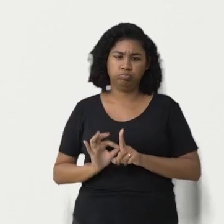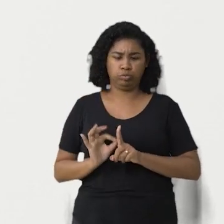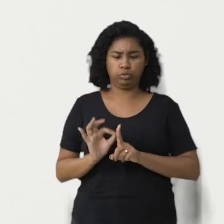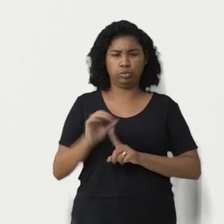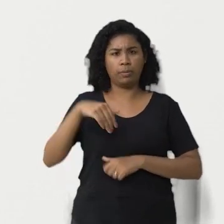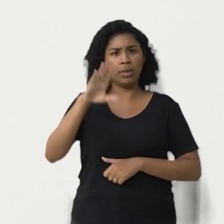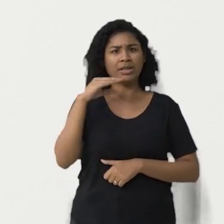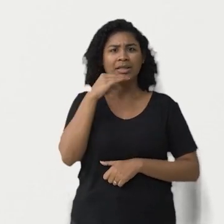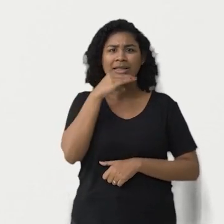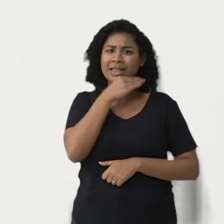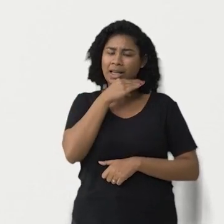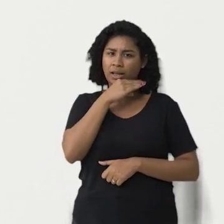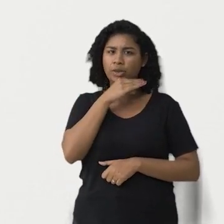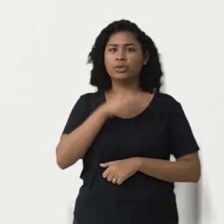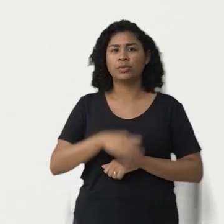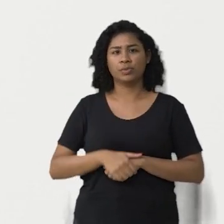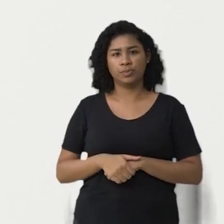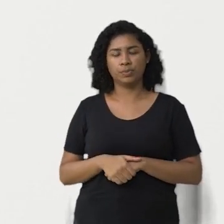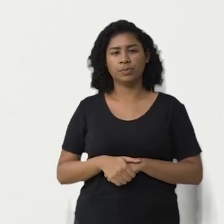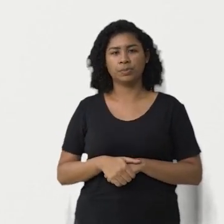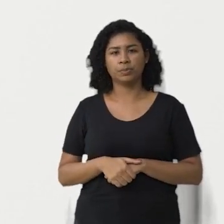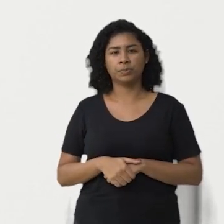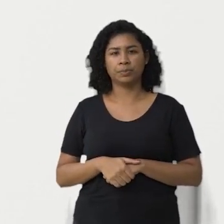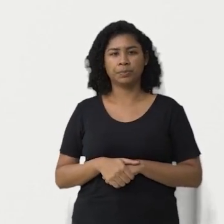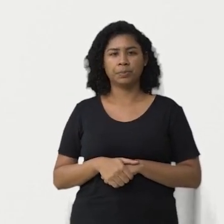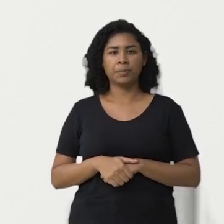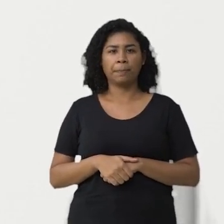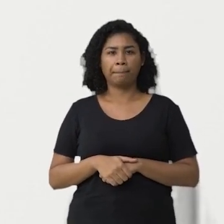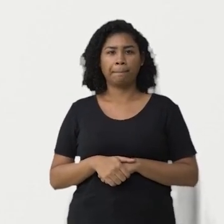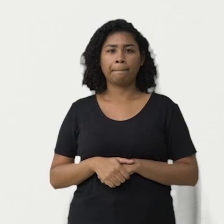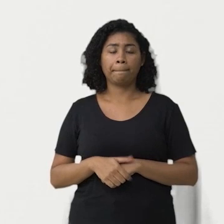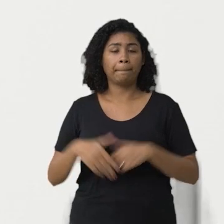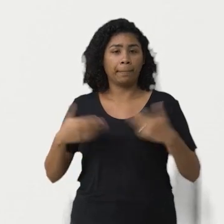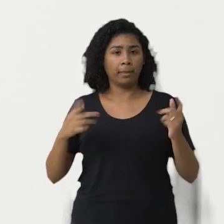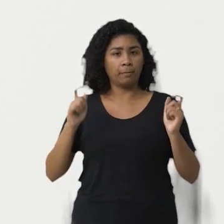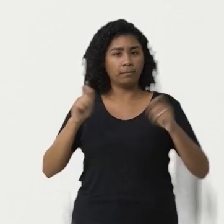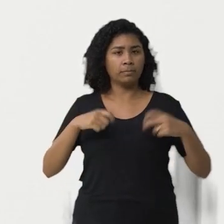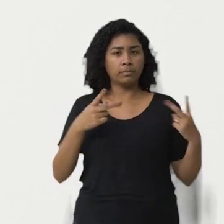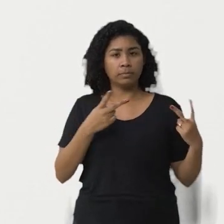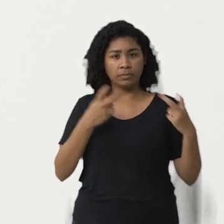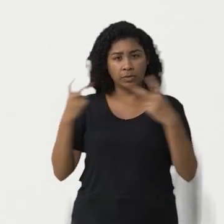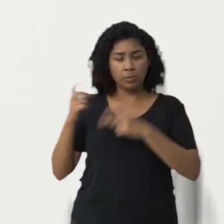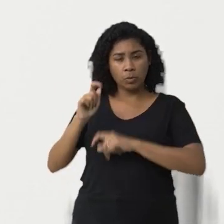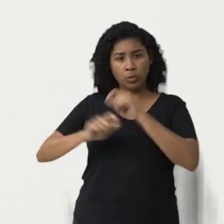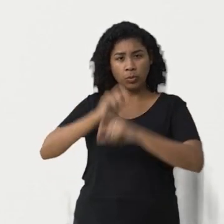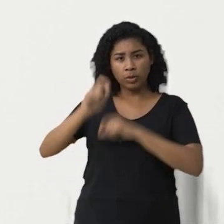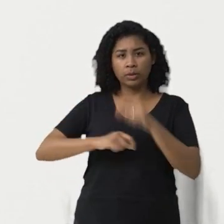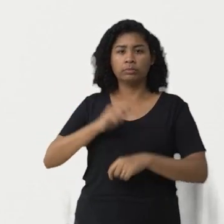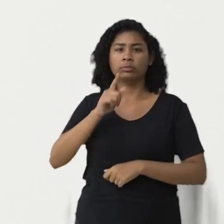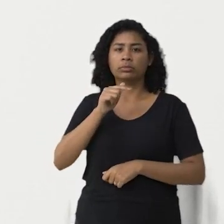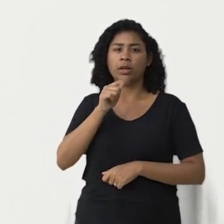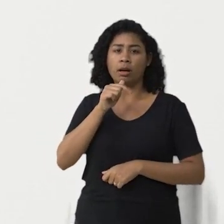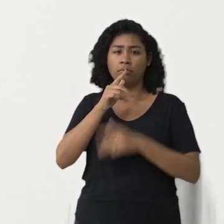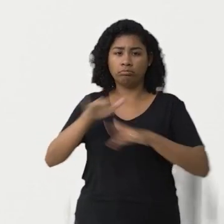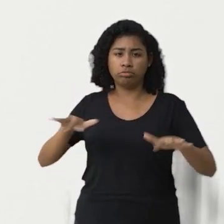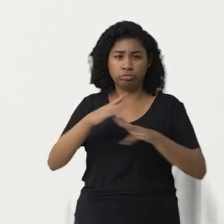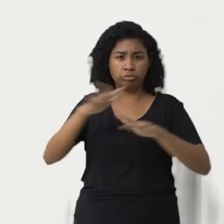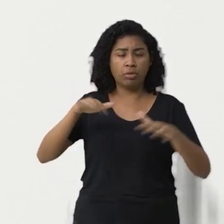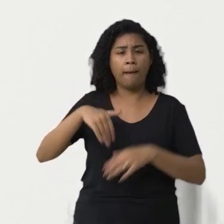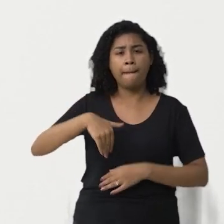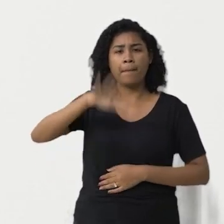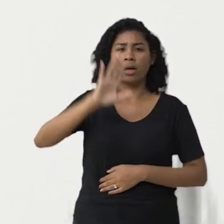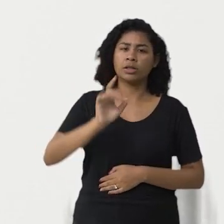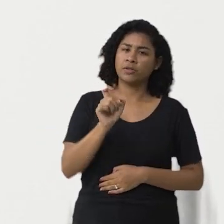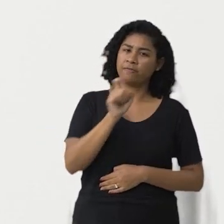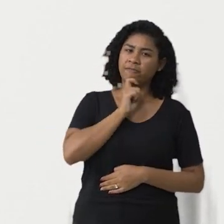Pacífico na costa litorânea do Peru, tá? Onde as águas, elas vão ser frias.